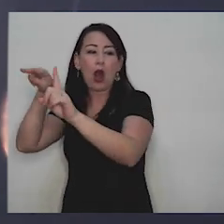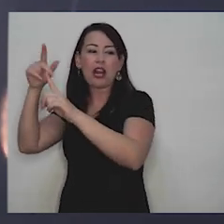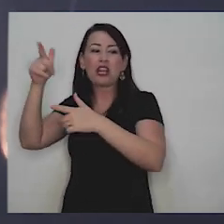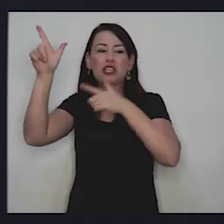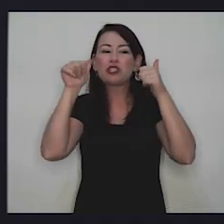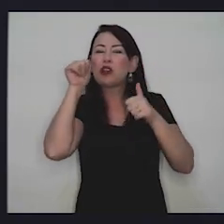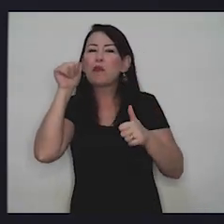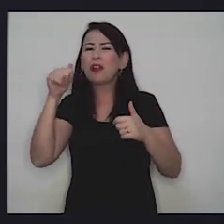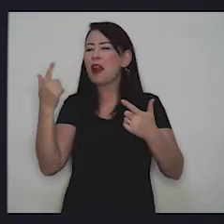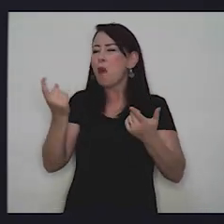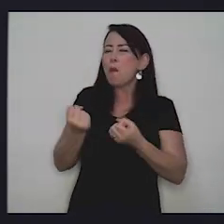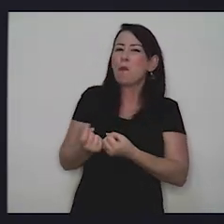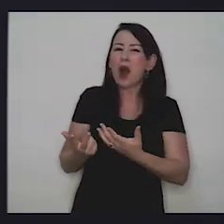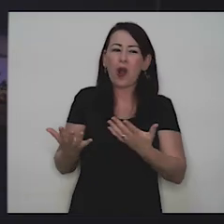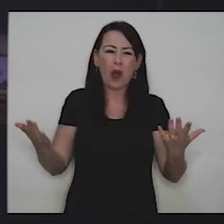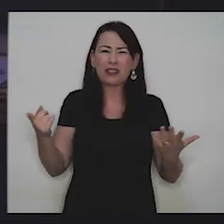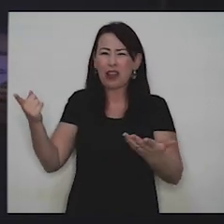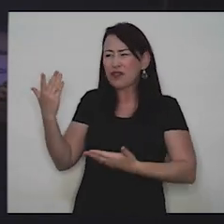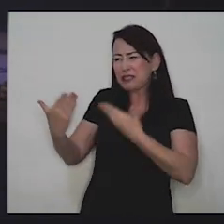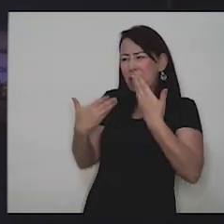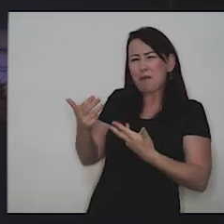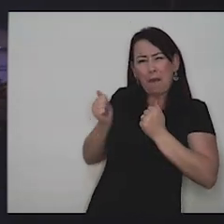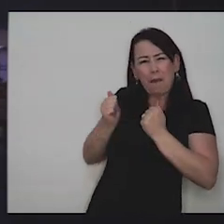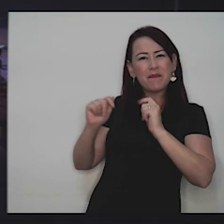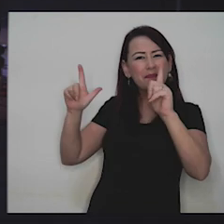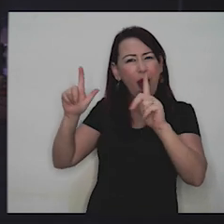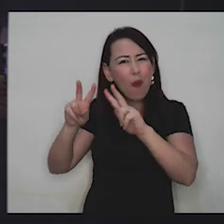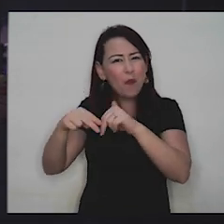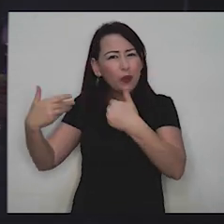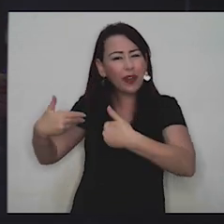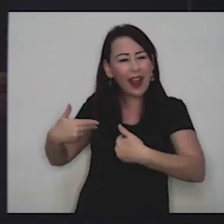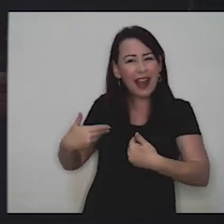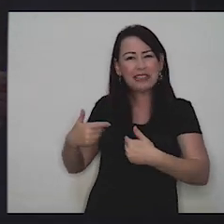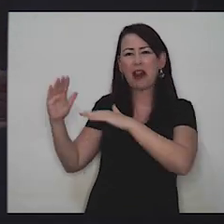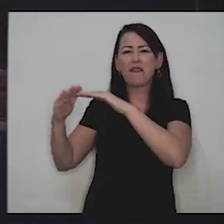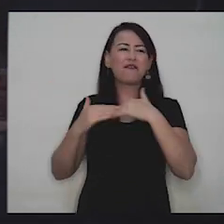outro rapaz, você me maltratava e dizia não